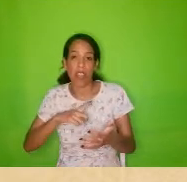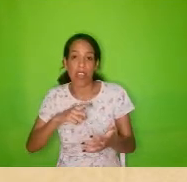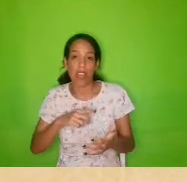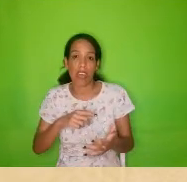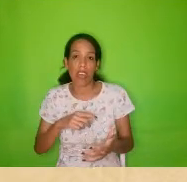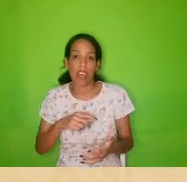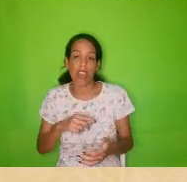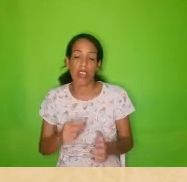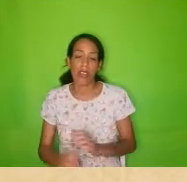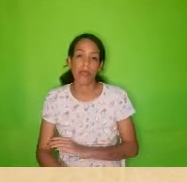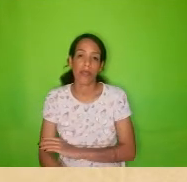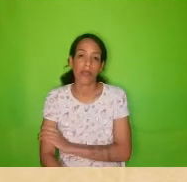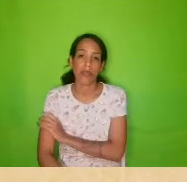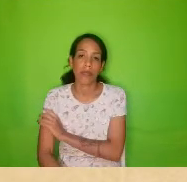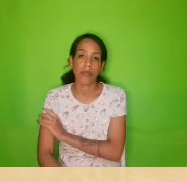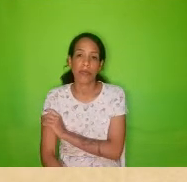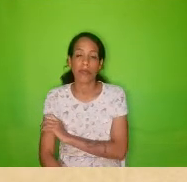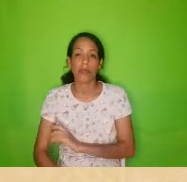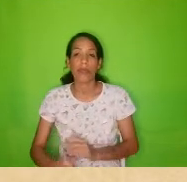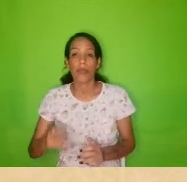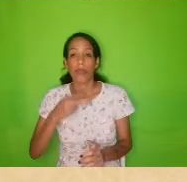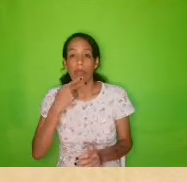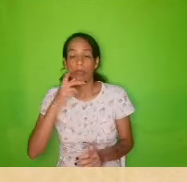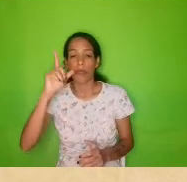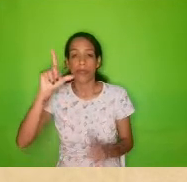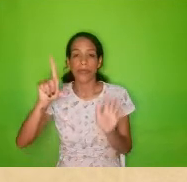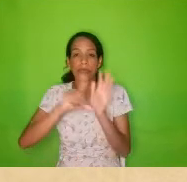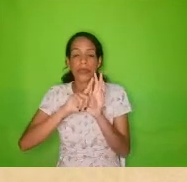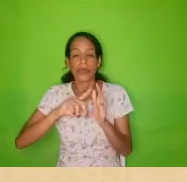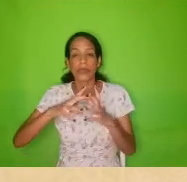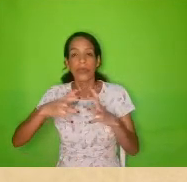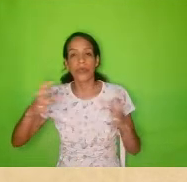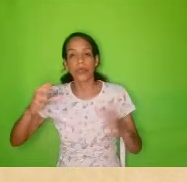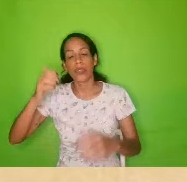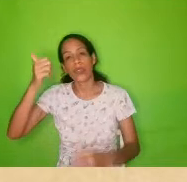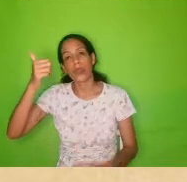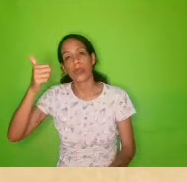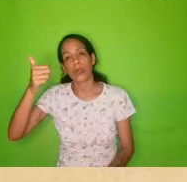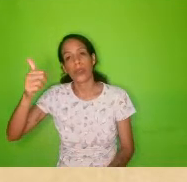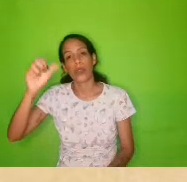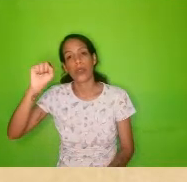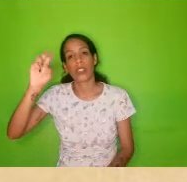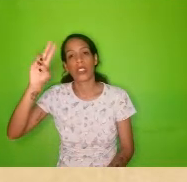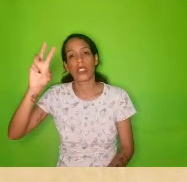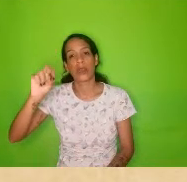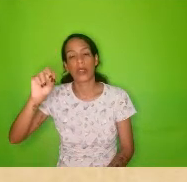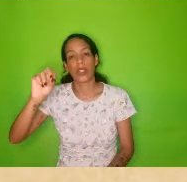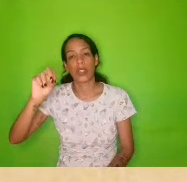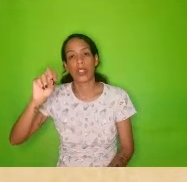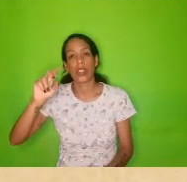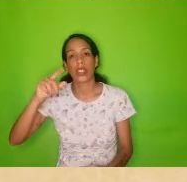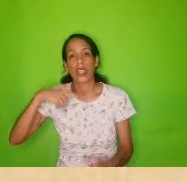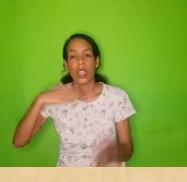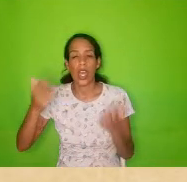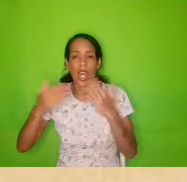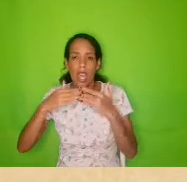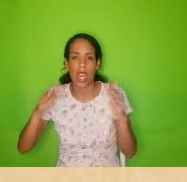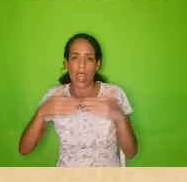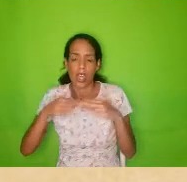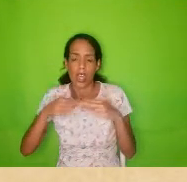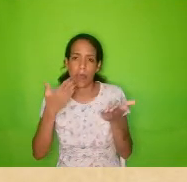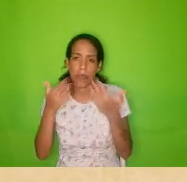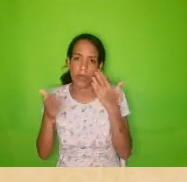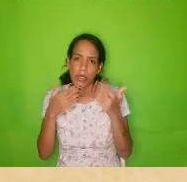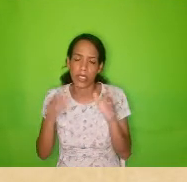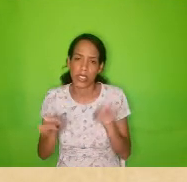ver, lei que não é cumprida, e a lei de 1850. Isso abre um debate interessante, que alguém